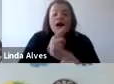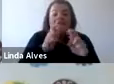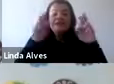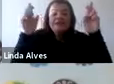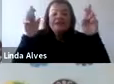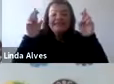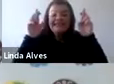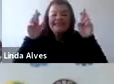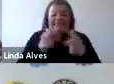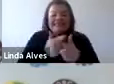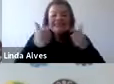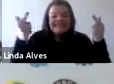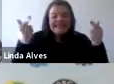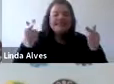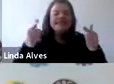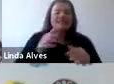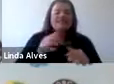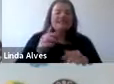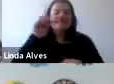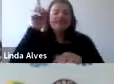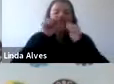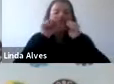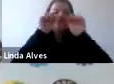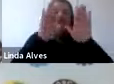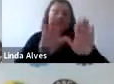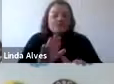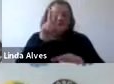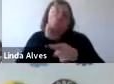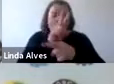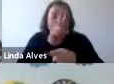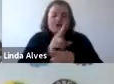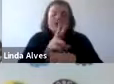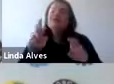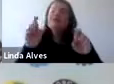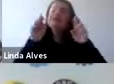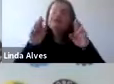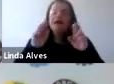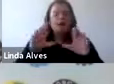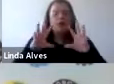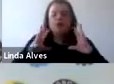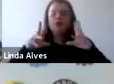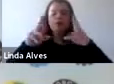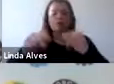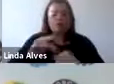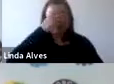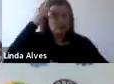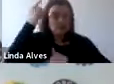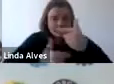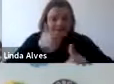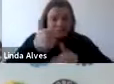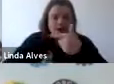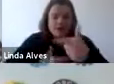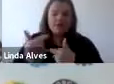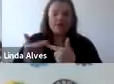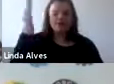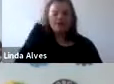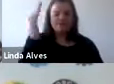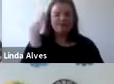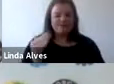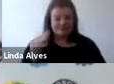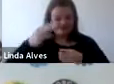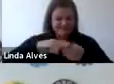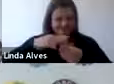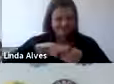proteja, que fique bem aí, que dê tudo certo para todos os trabalhadores da Volkswagen, de todas as plantas aqui do nosso país. Que fiquem todos